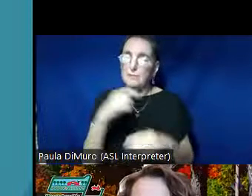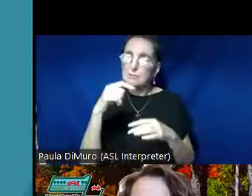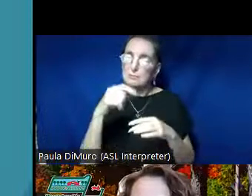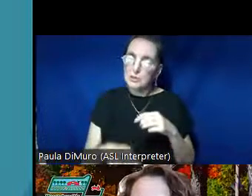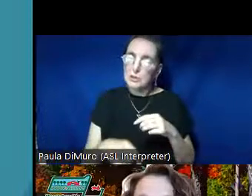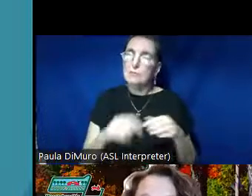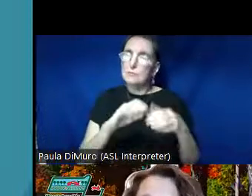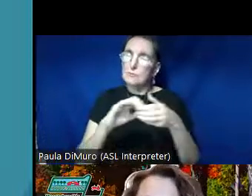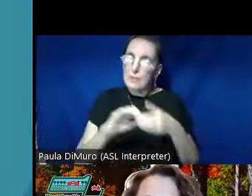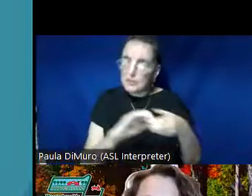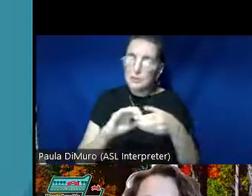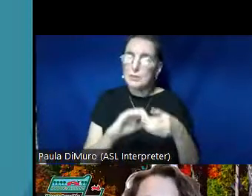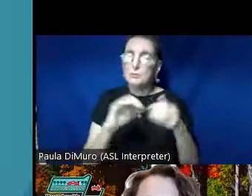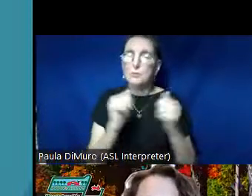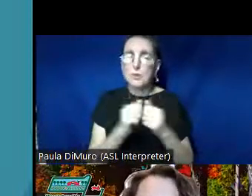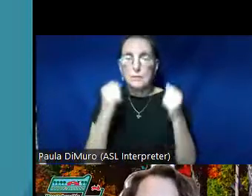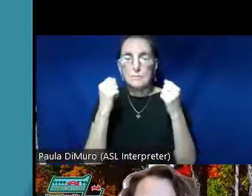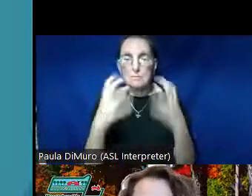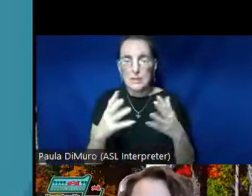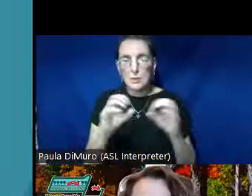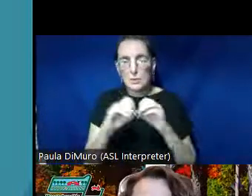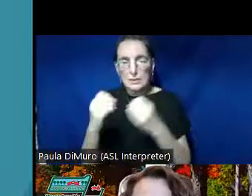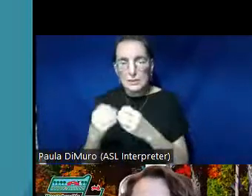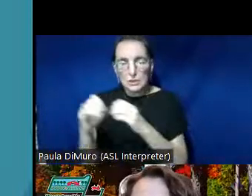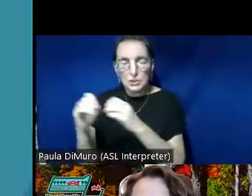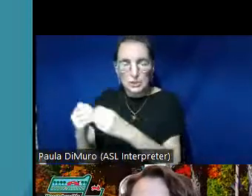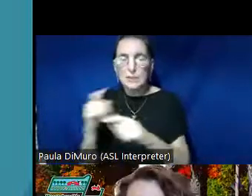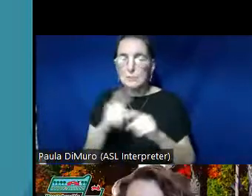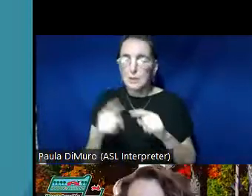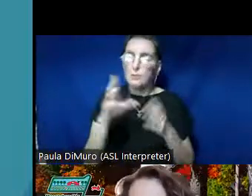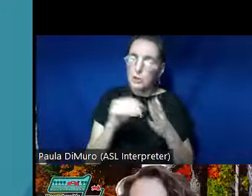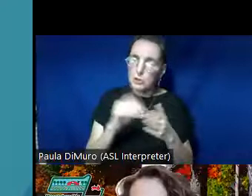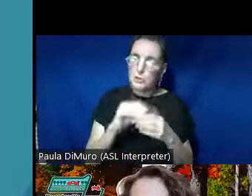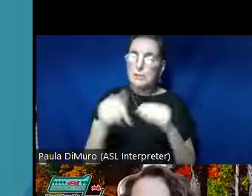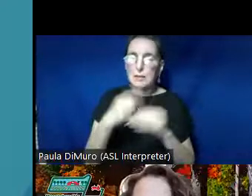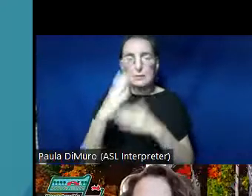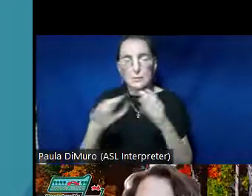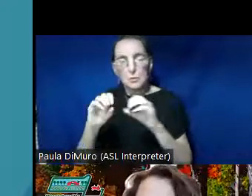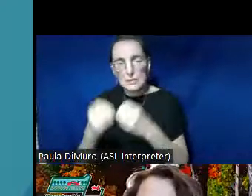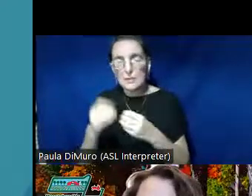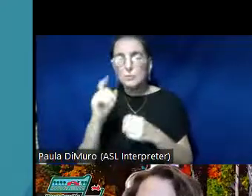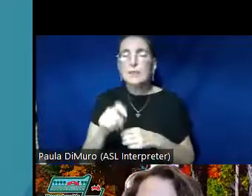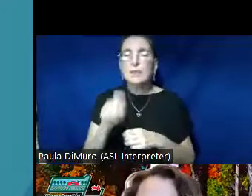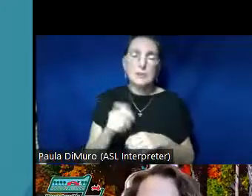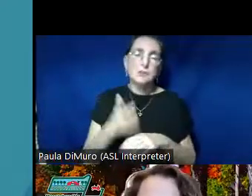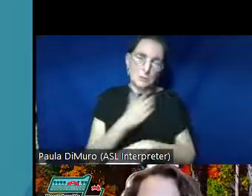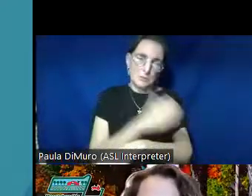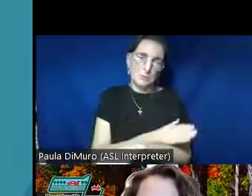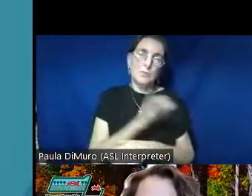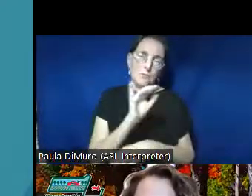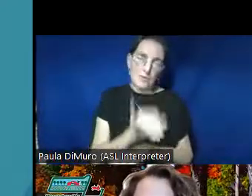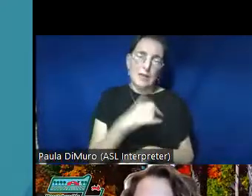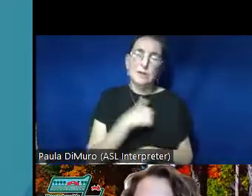não tem teu relacionamentos com organizações e não se aprende com isso, mas não tem que ter